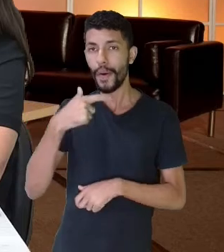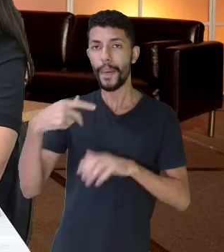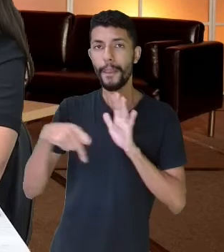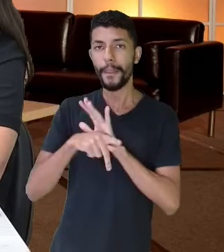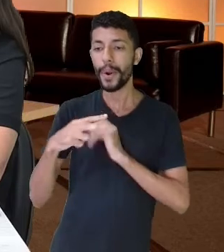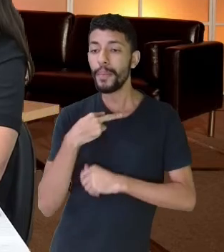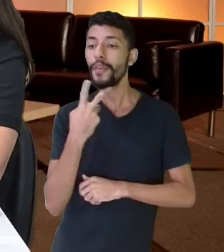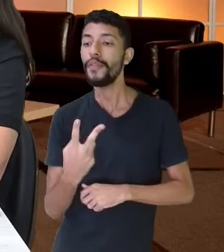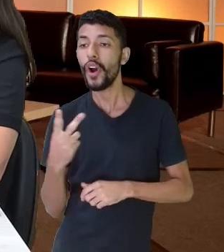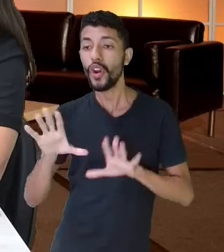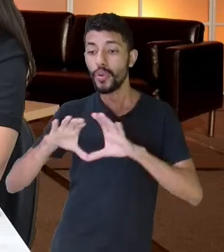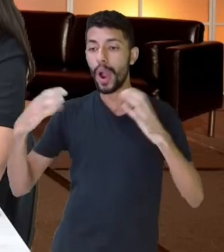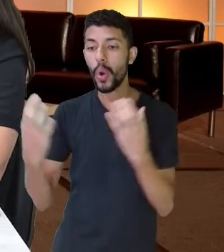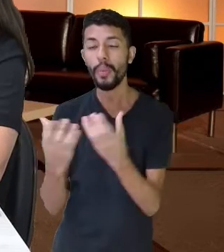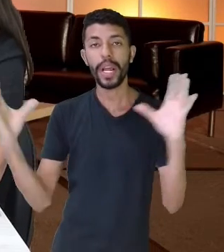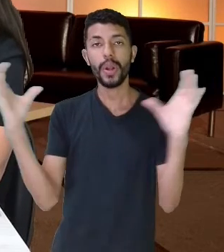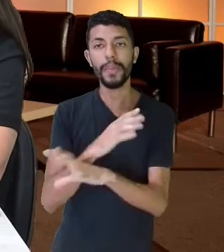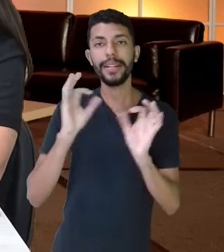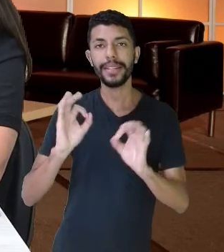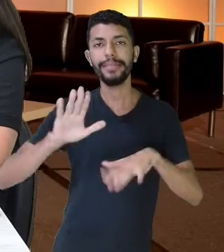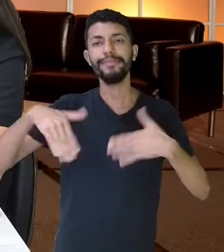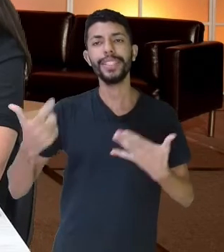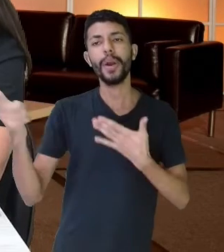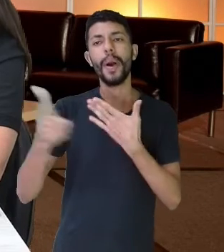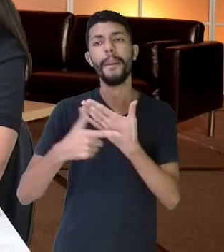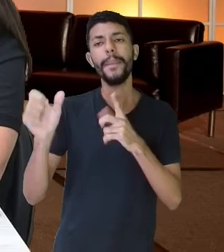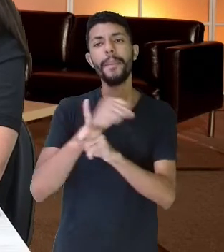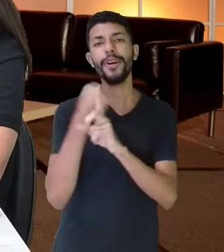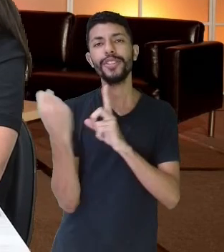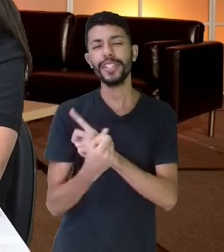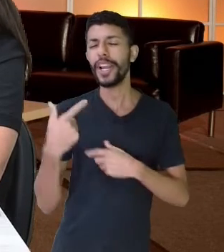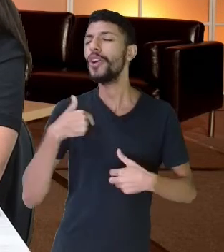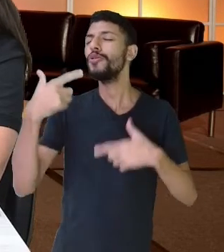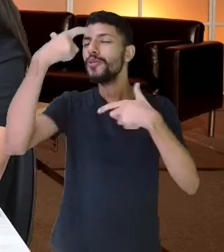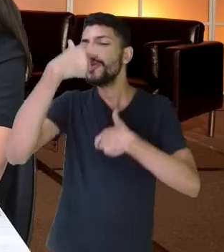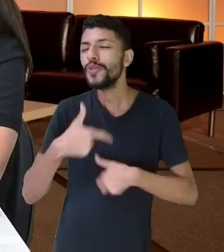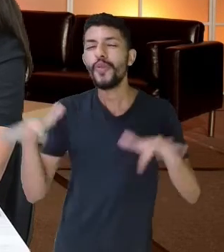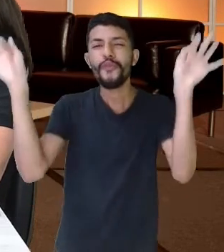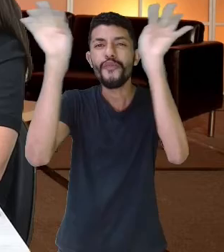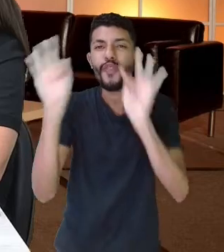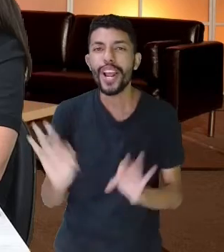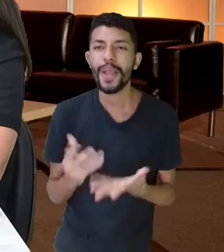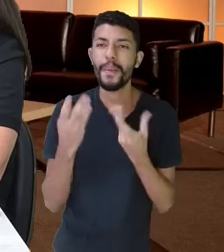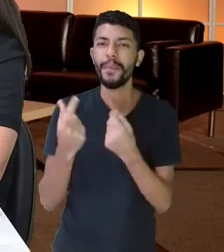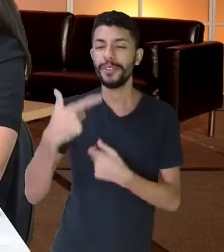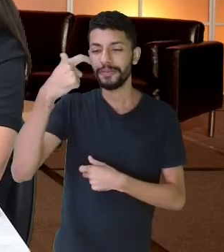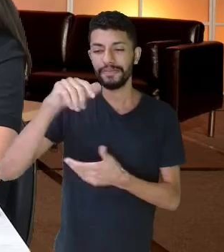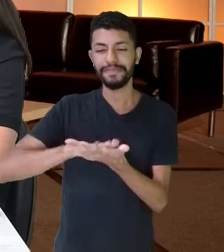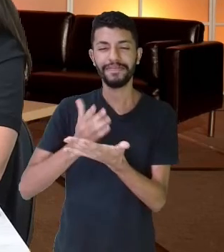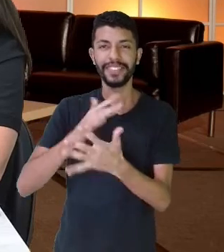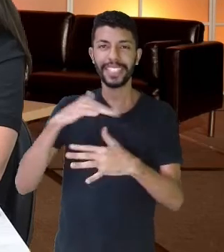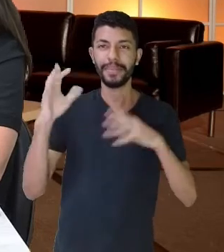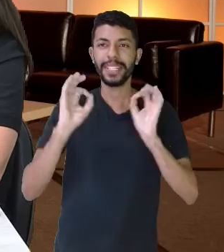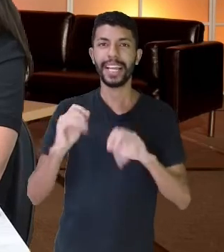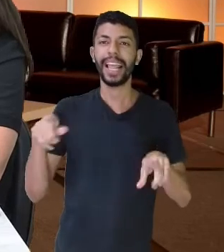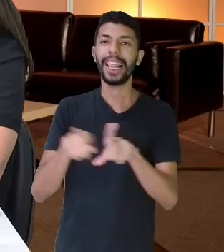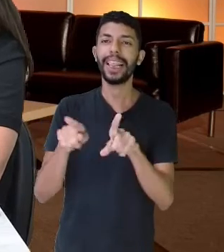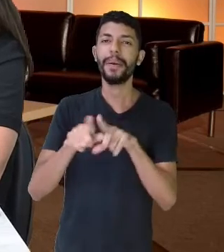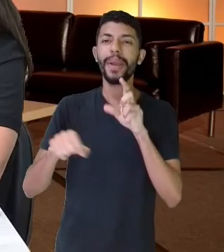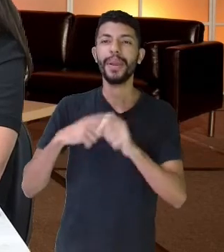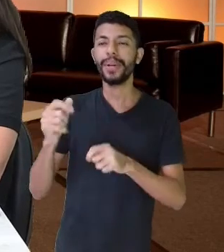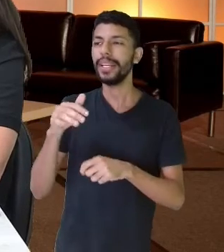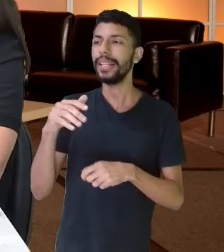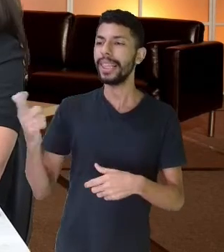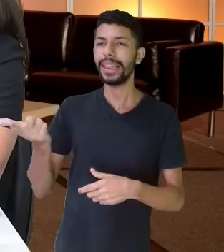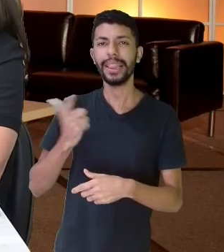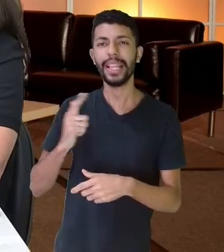para mim, como papel social, é muito importante. Eu sou muito feliz em ser intérprete de Libras e dar todo esse espaço que a